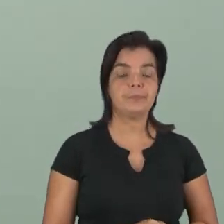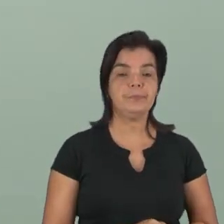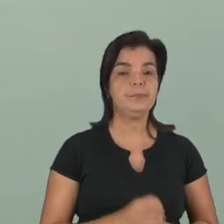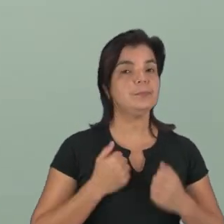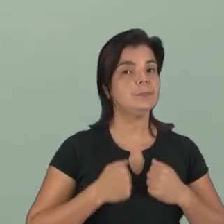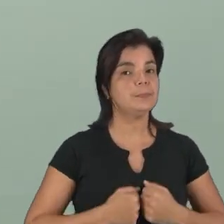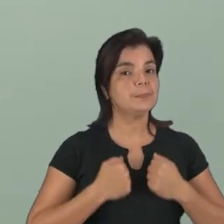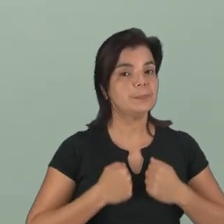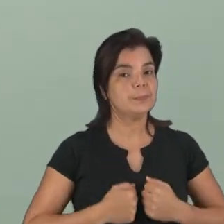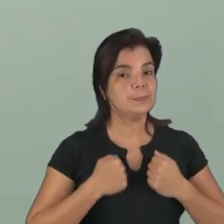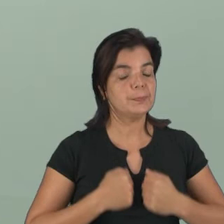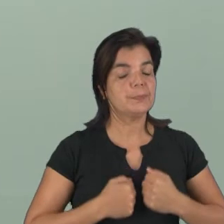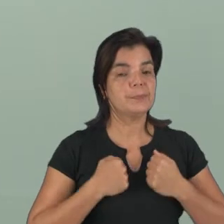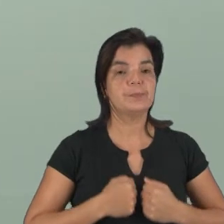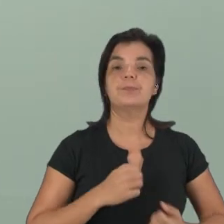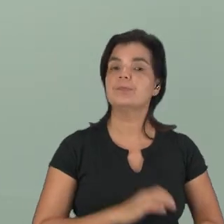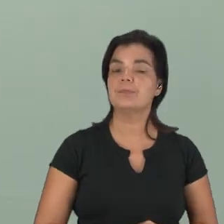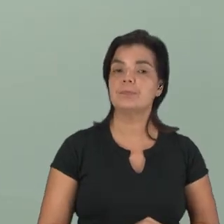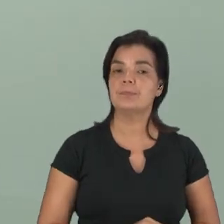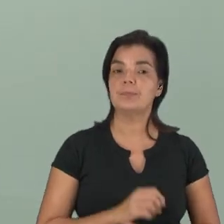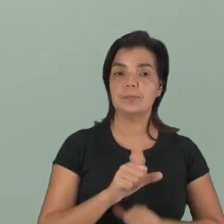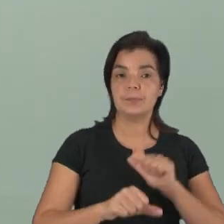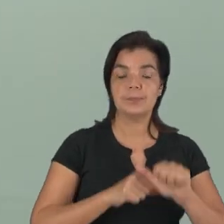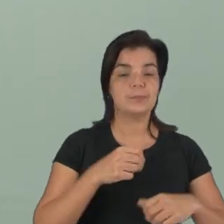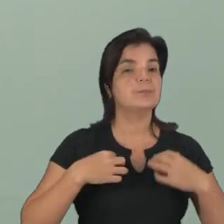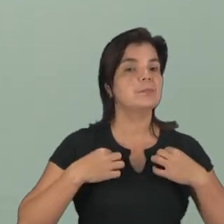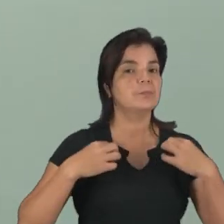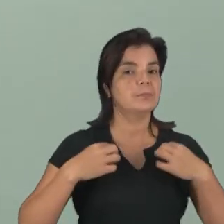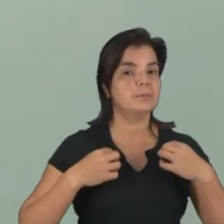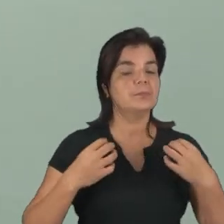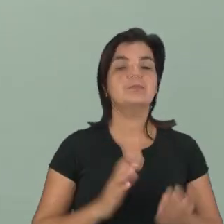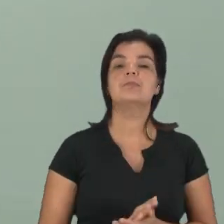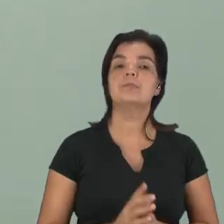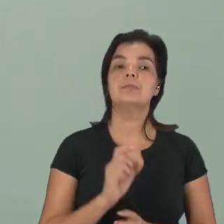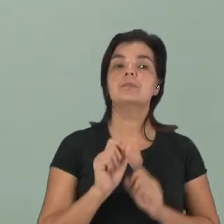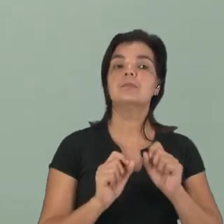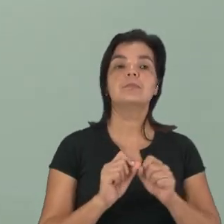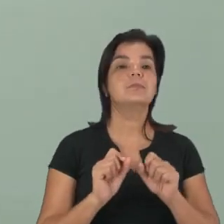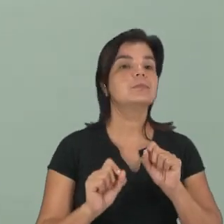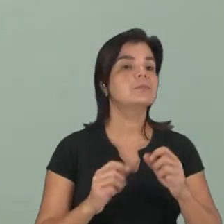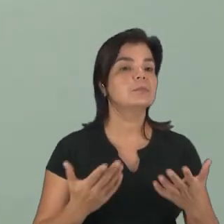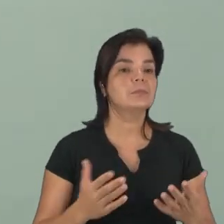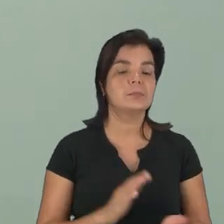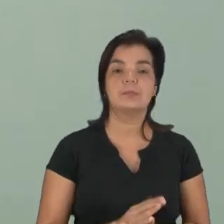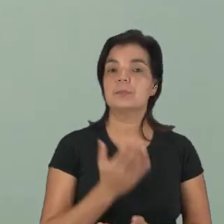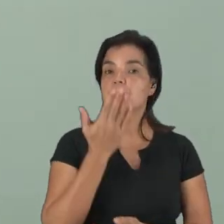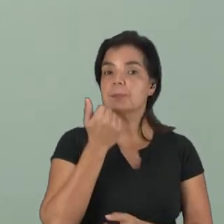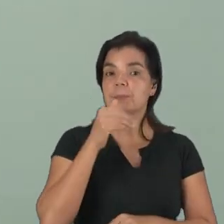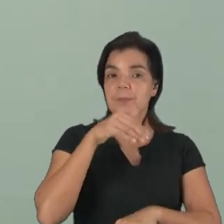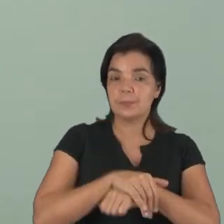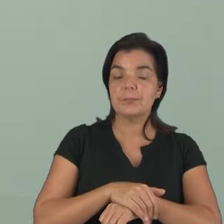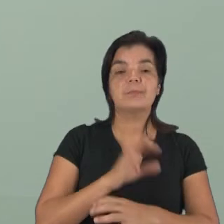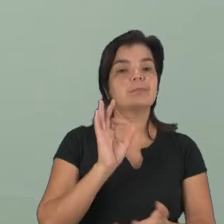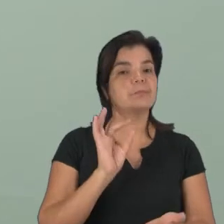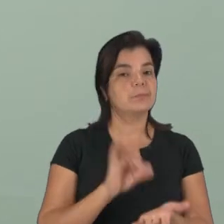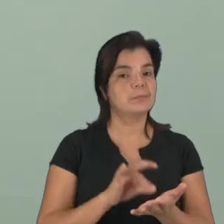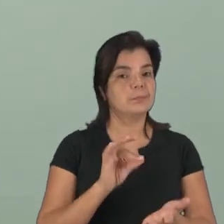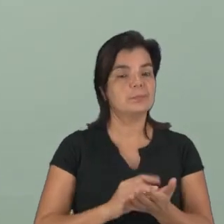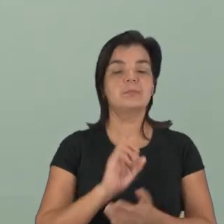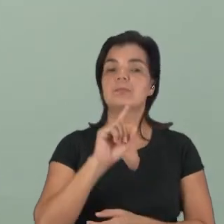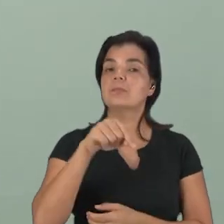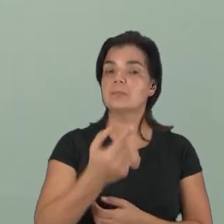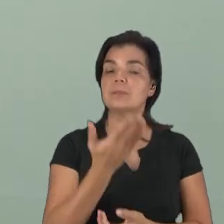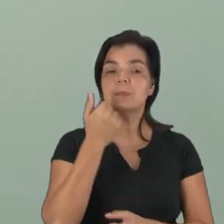ele tomou banho com certeza ele trocou de roupa e foi fazer o quê jantar isso mesmo